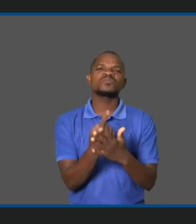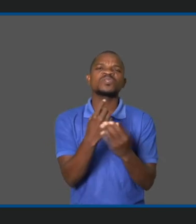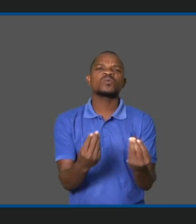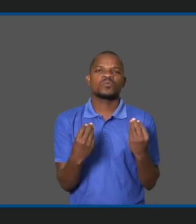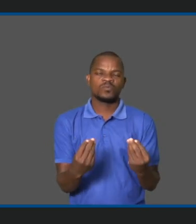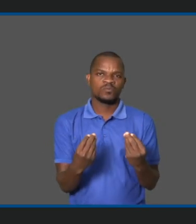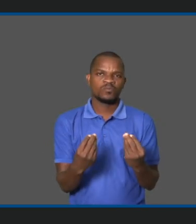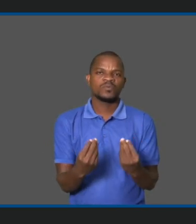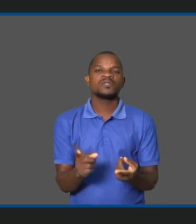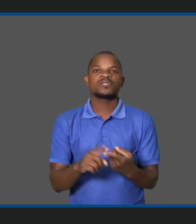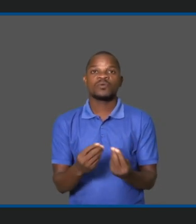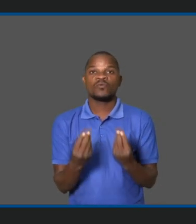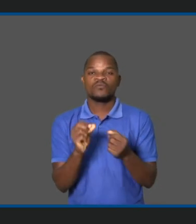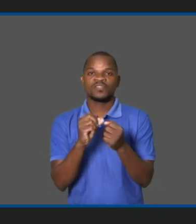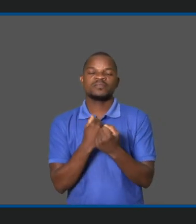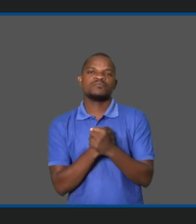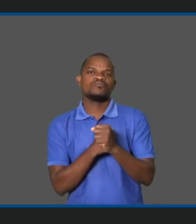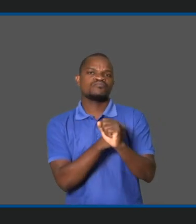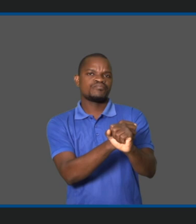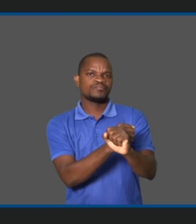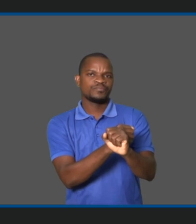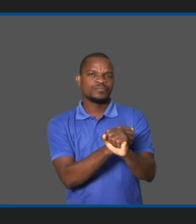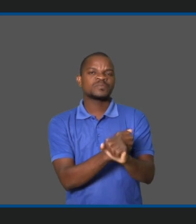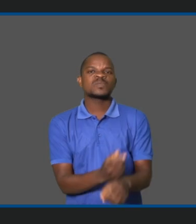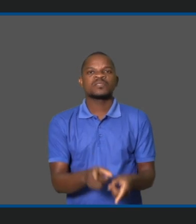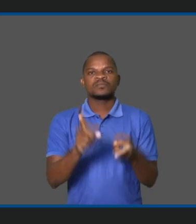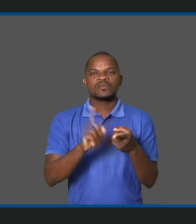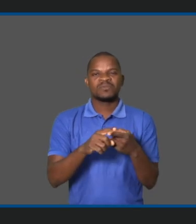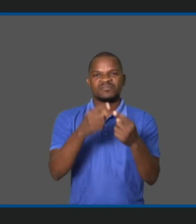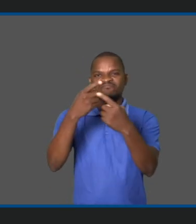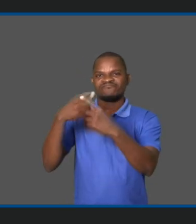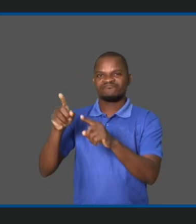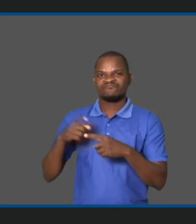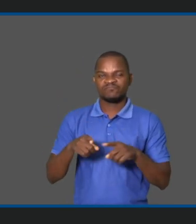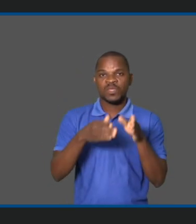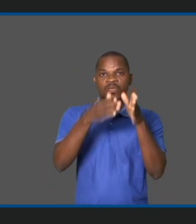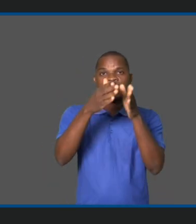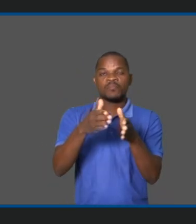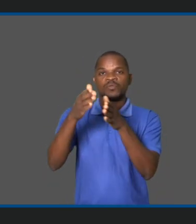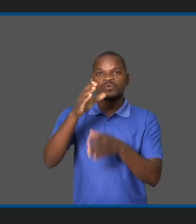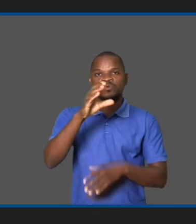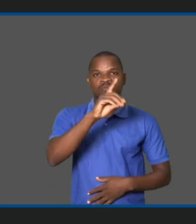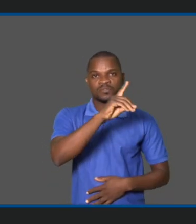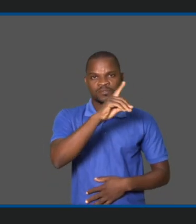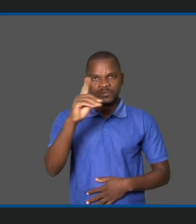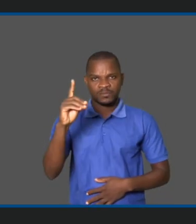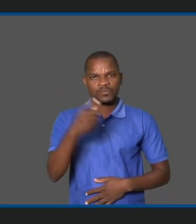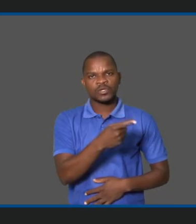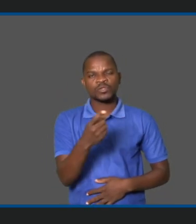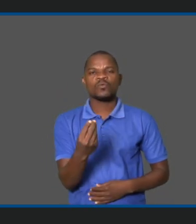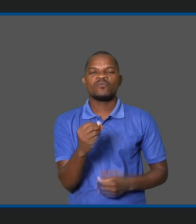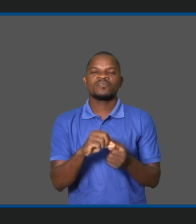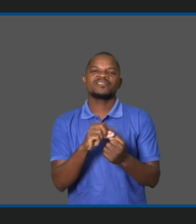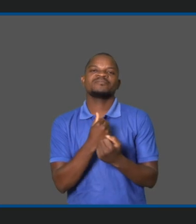as diferentes tipologias de deficiência poder se prevenir, para não contaminar a cadeira, porque